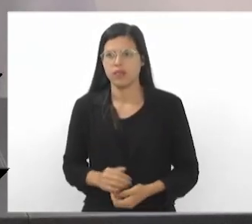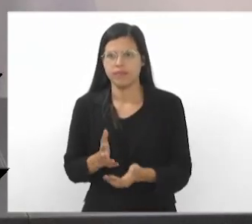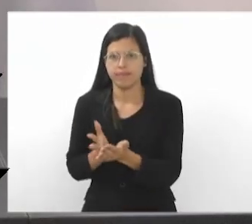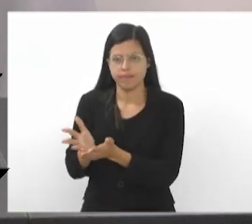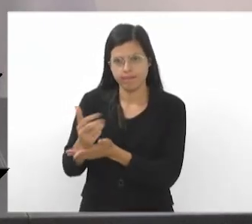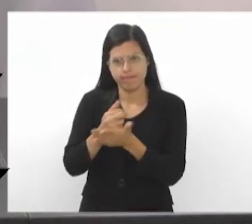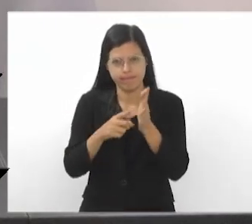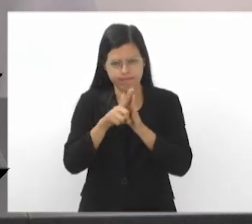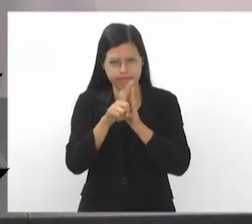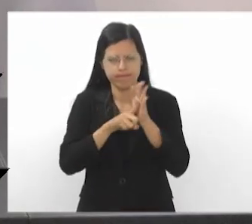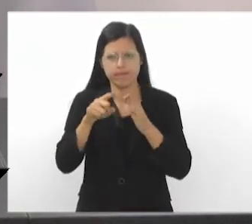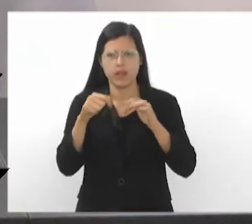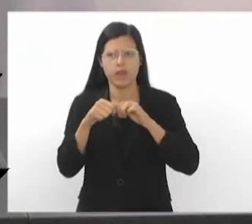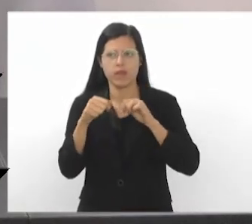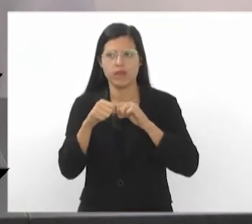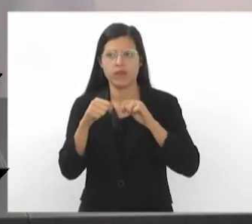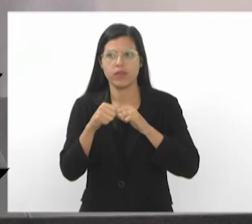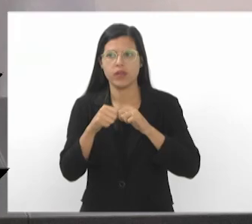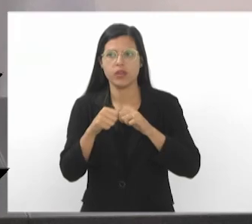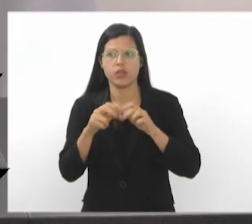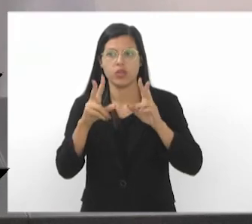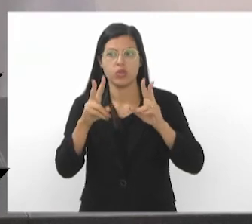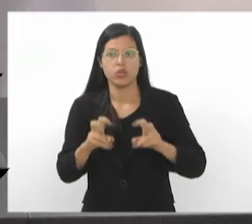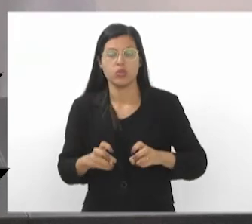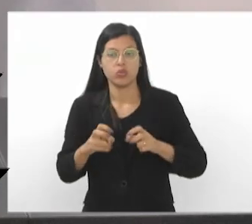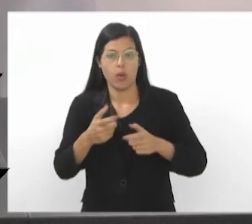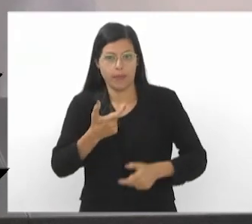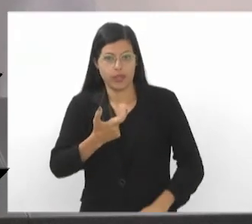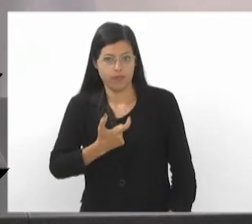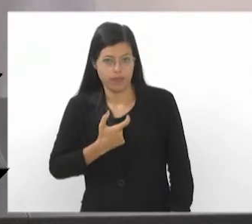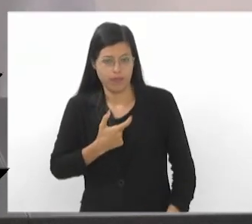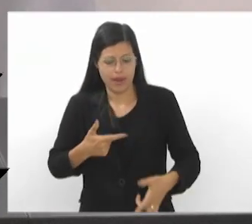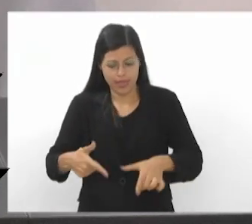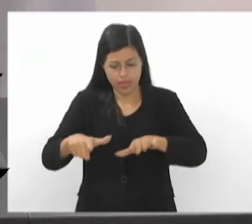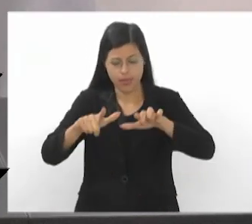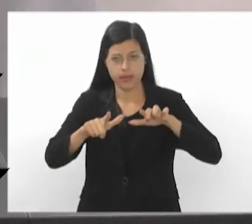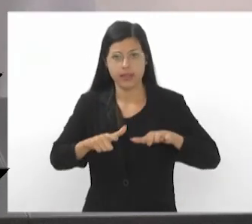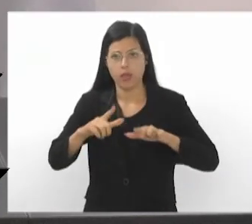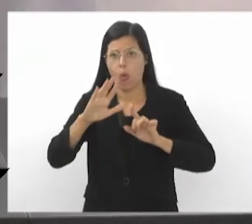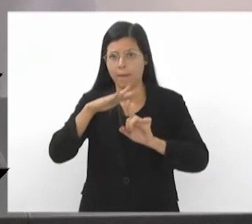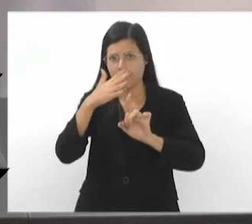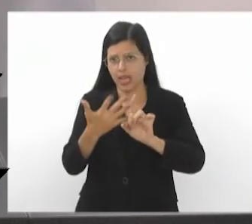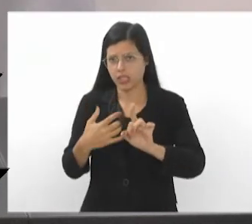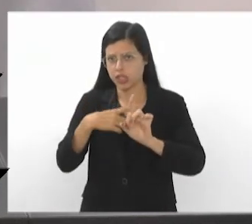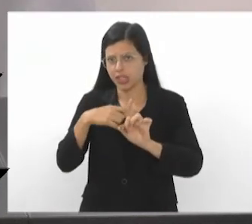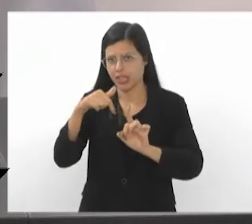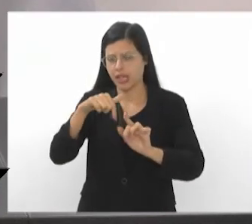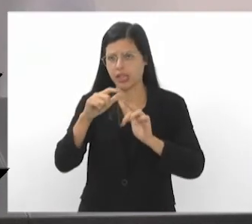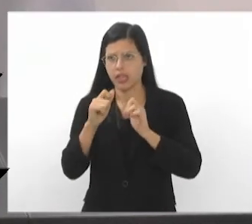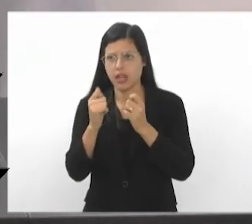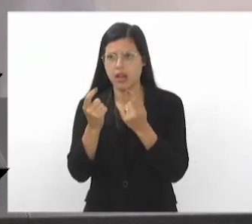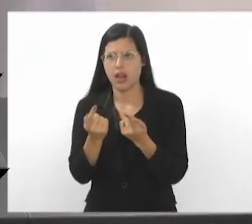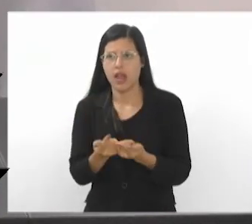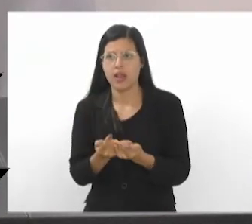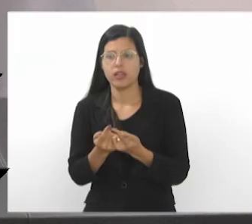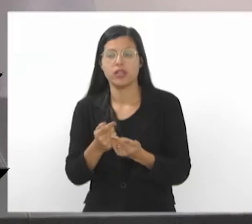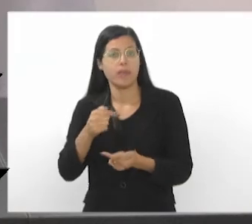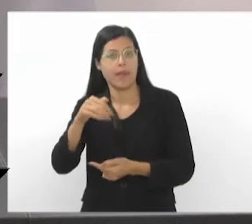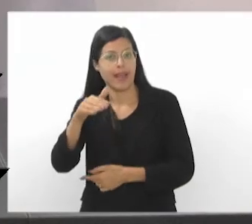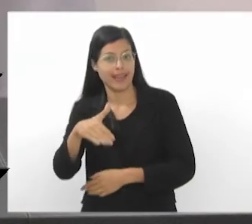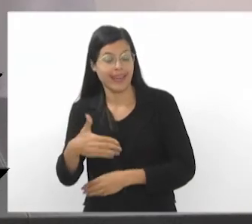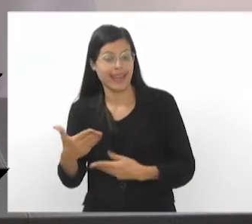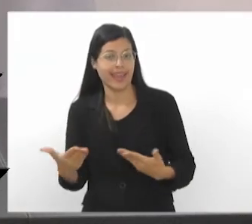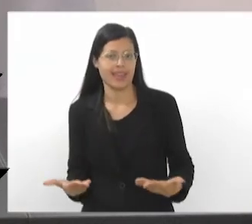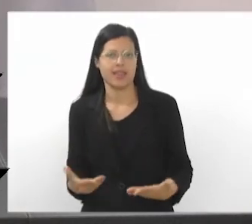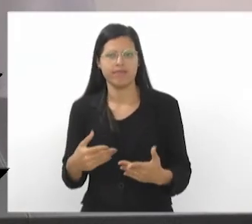fiz sobre todas as comendas, títulos, homenagens que tem na casa, consequentemente para quem se destina, como